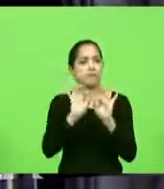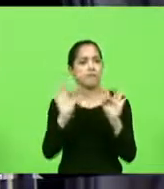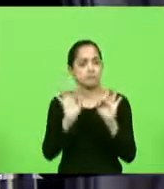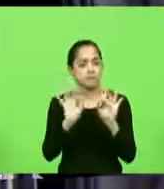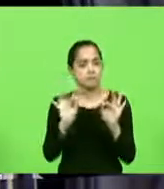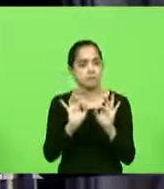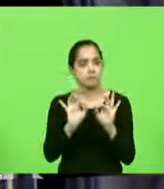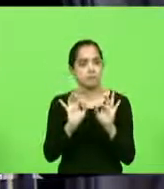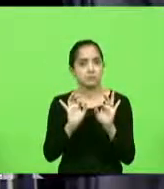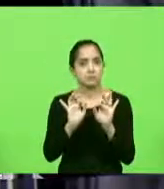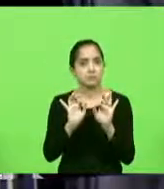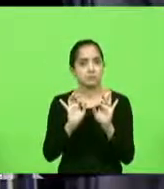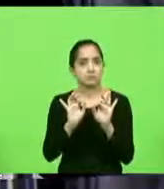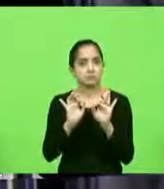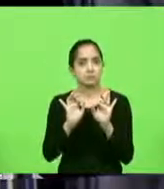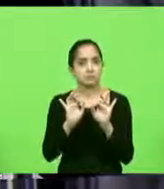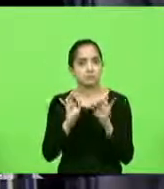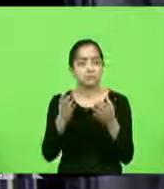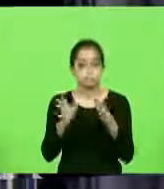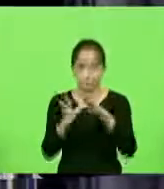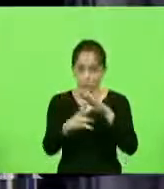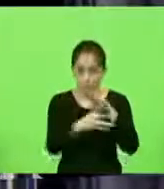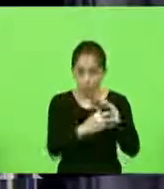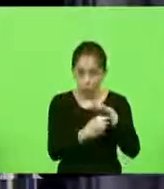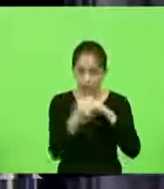novamente do roubo dos